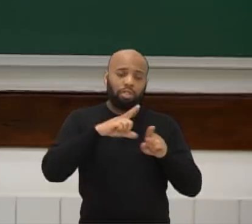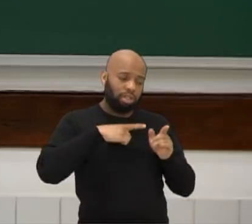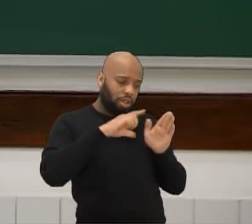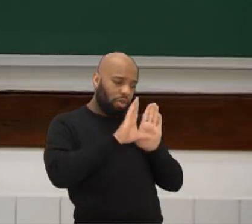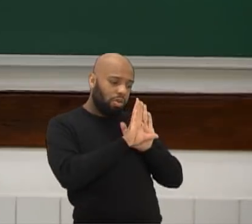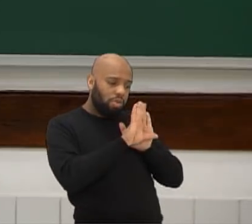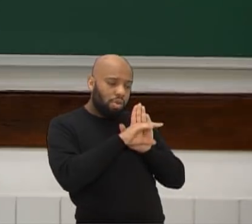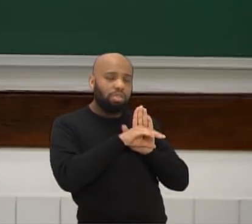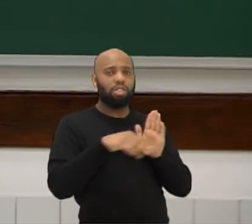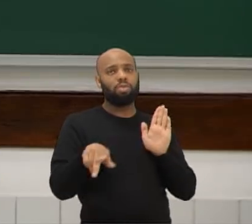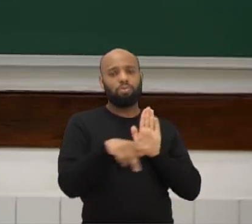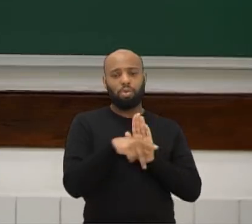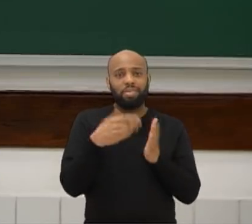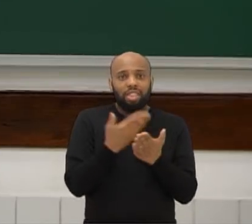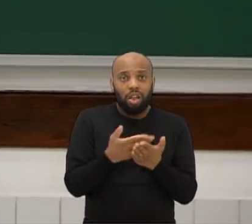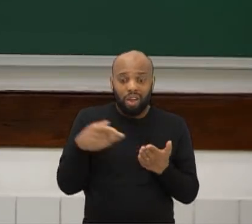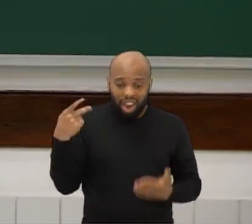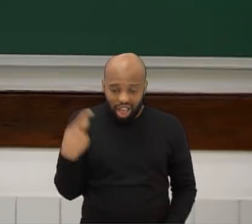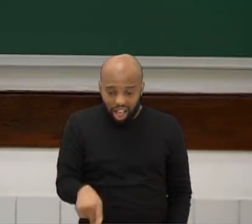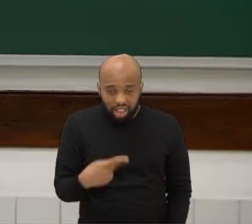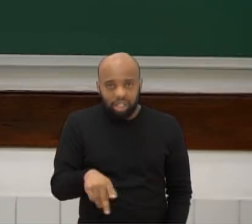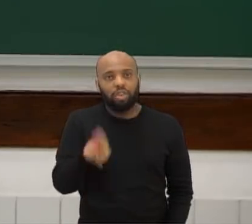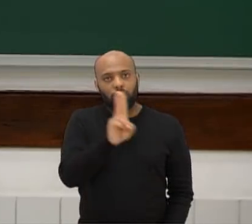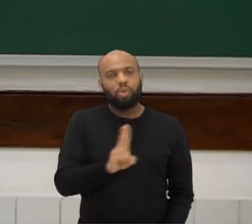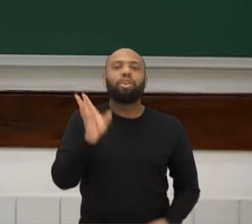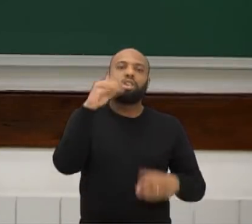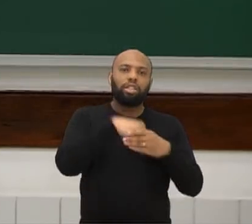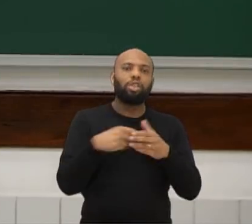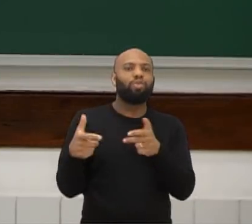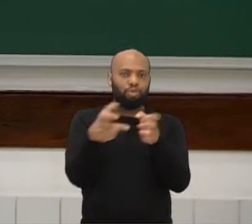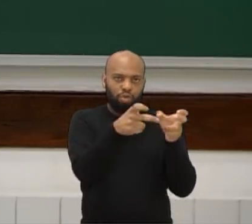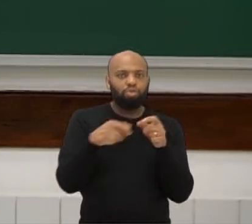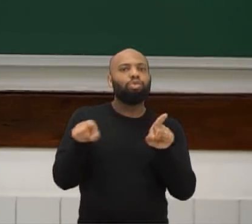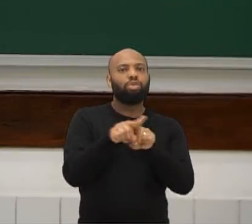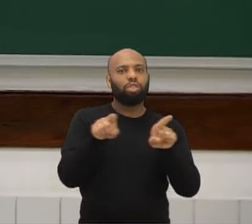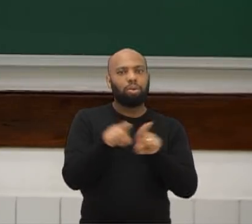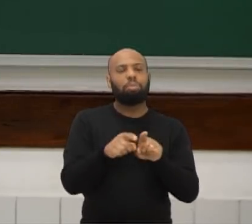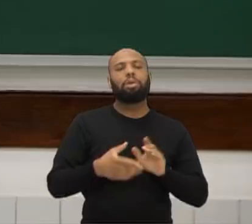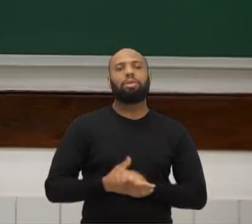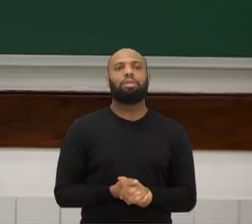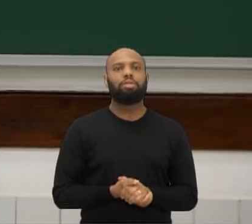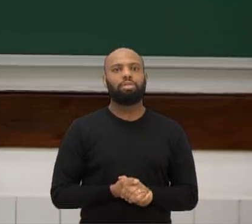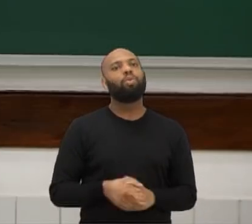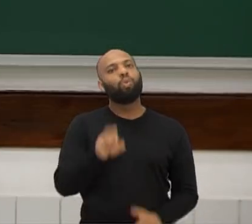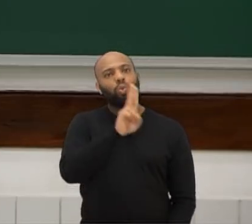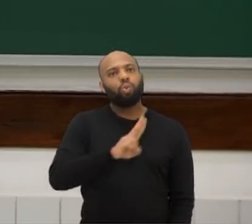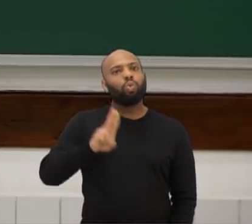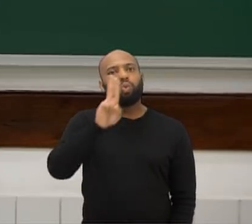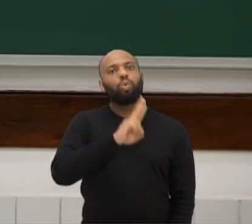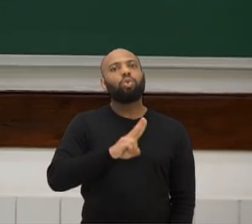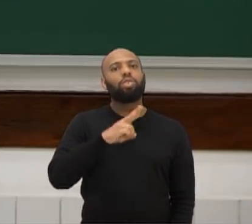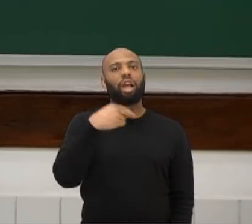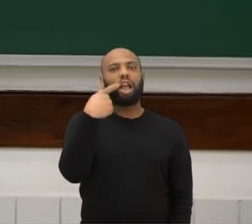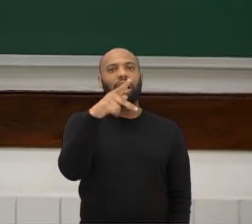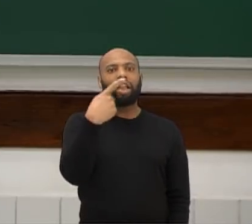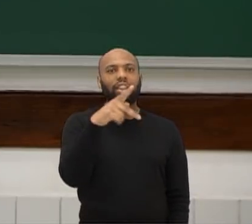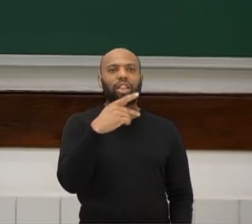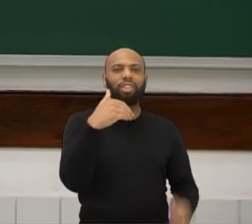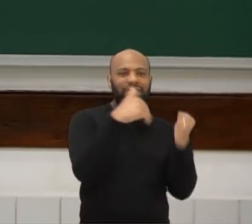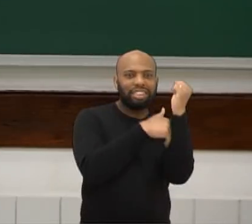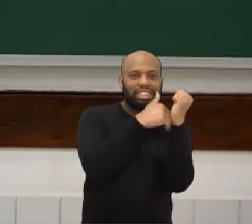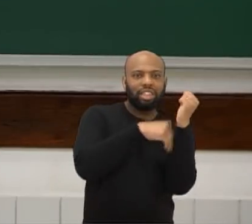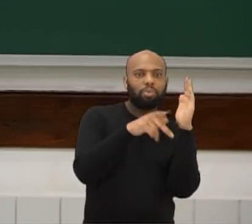conceito que é passado na aula em prática através dessa ferramenta, do Matific, utilizando o seu login